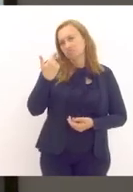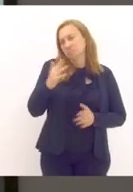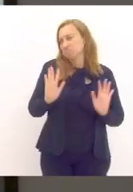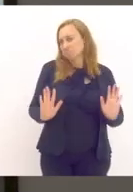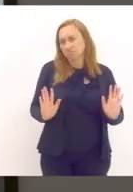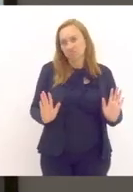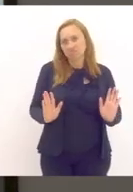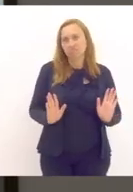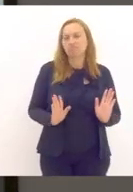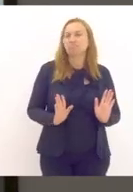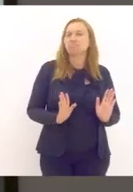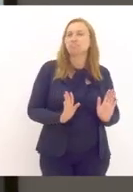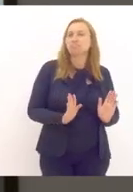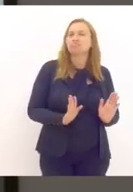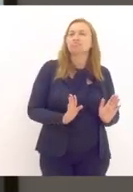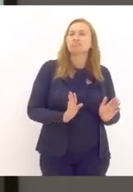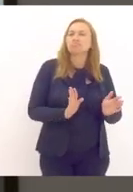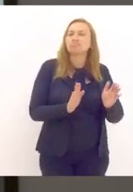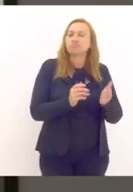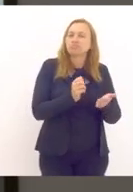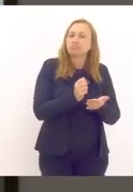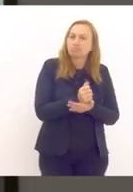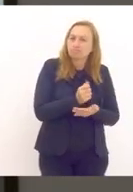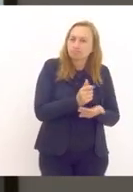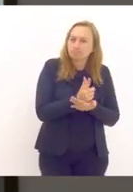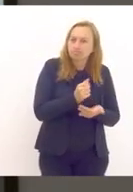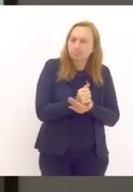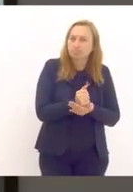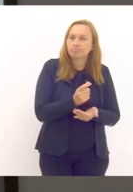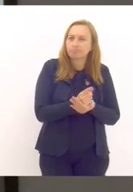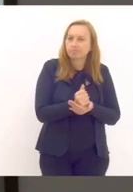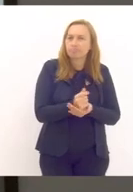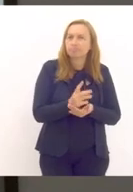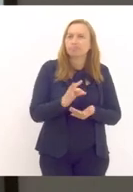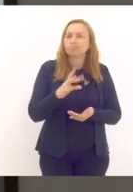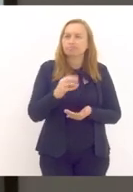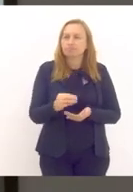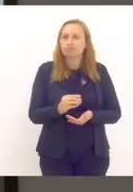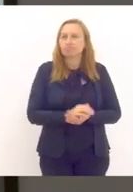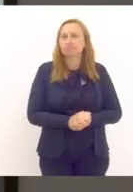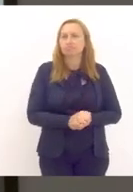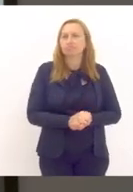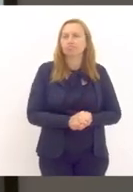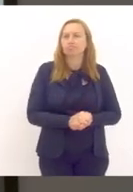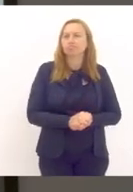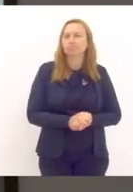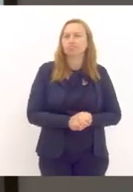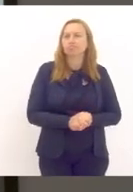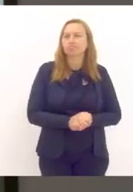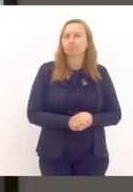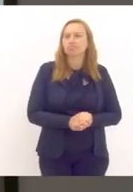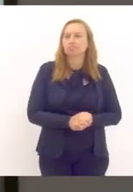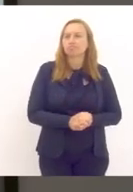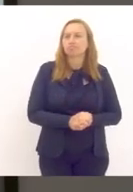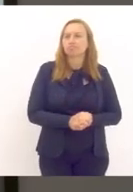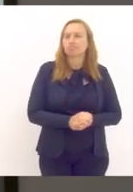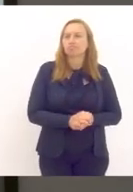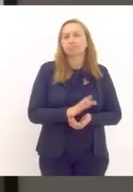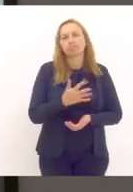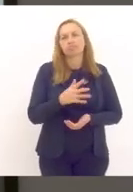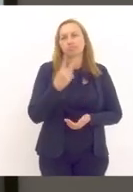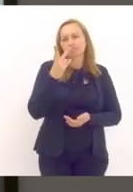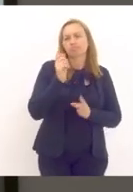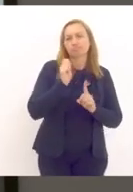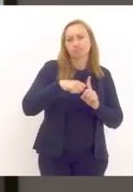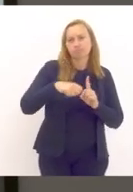faz a despesa, empenha, liquida, paga. Ou seja, esse fluxo de despesa que demora mais ou menos uns